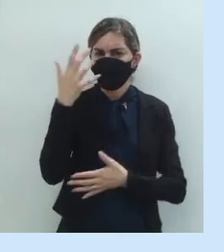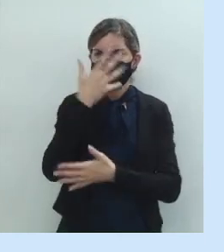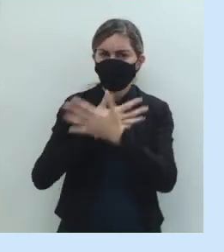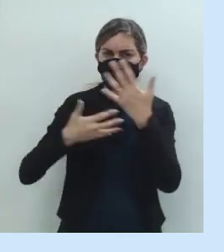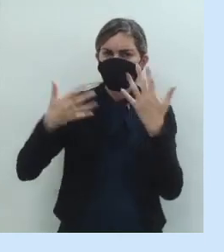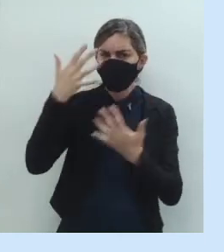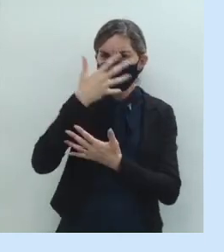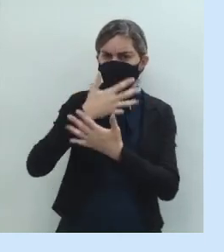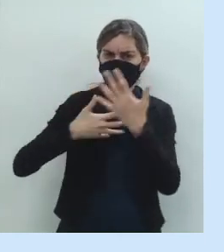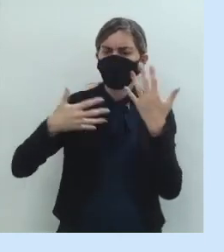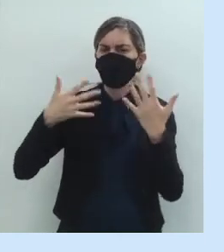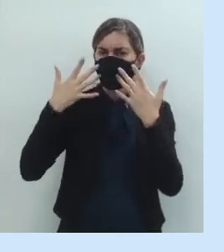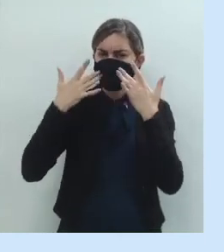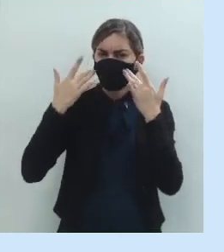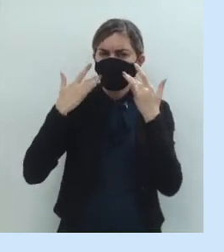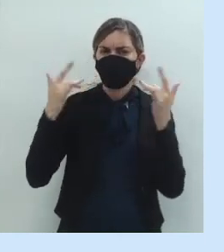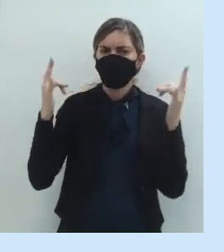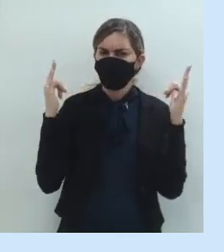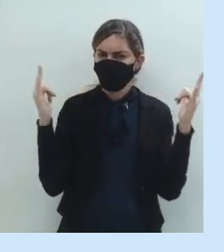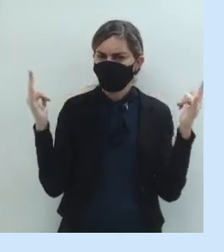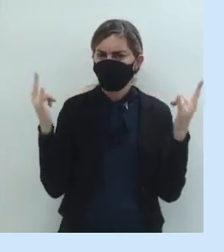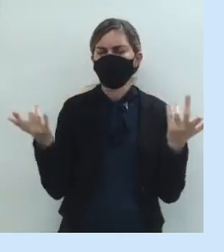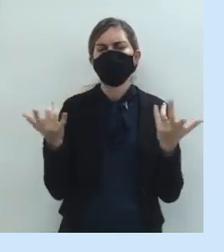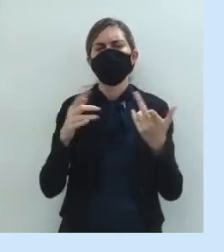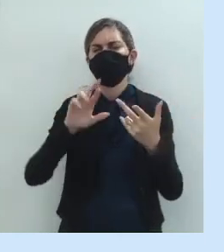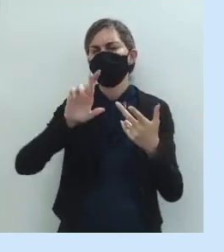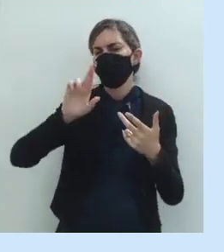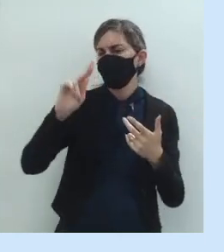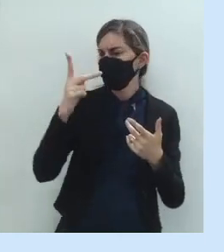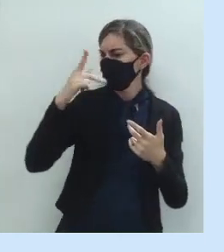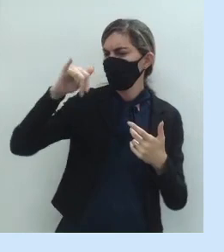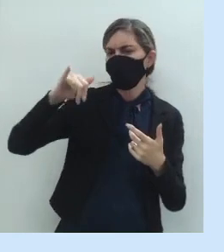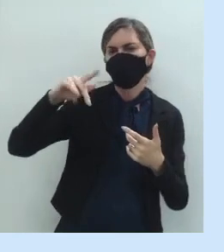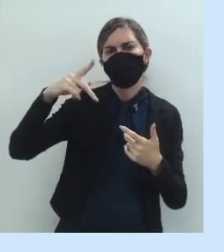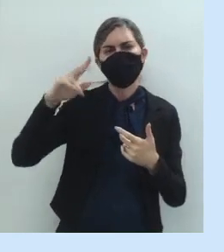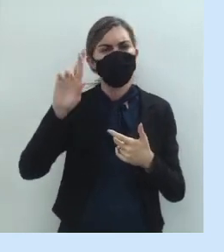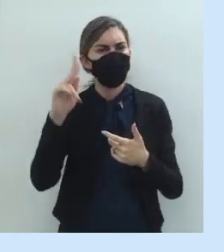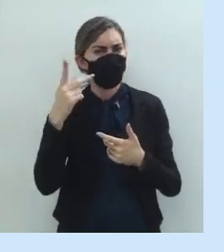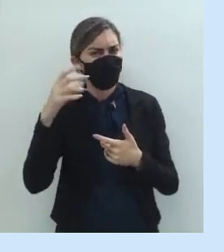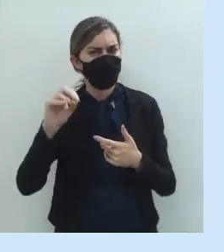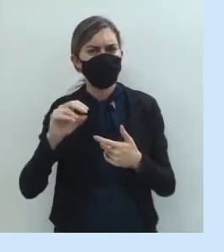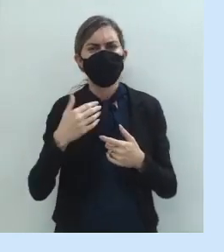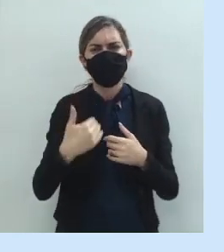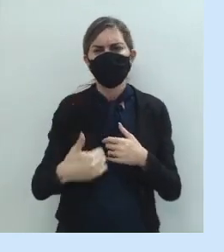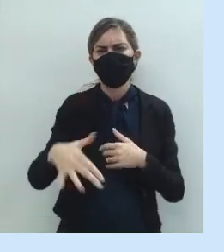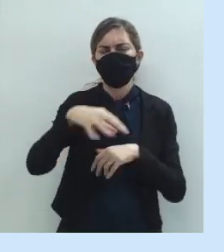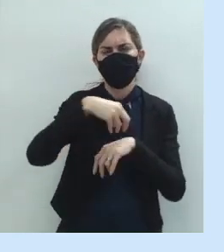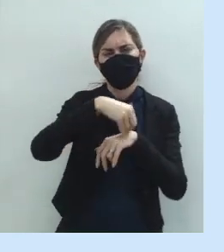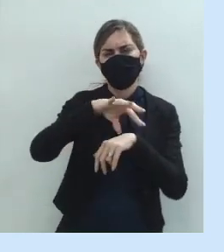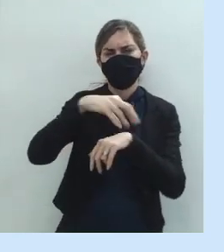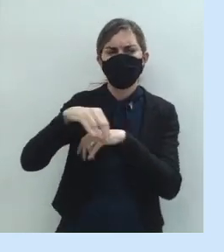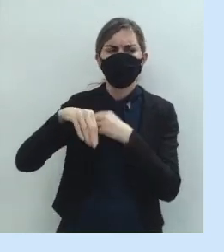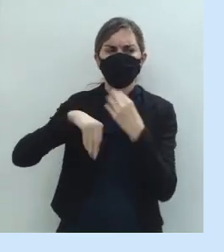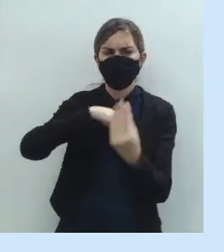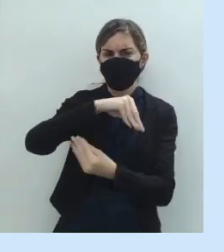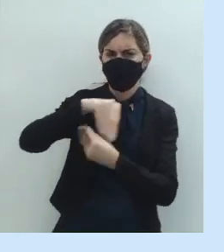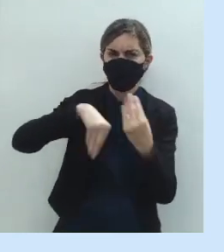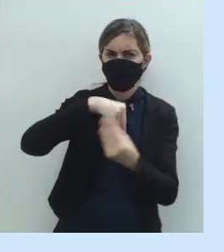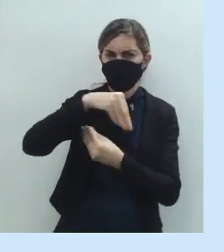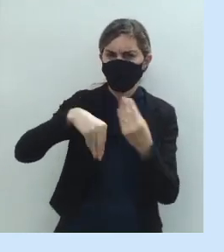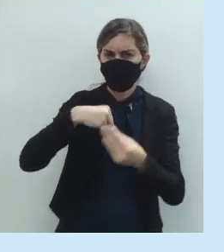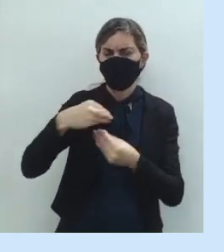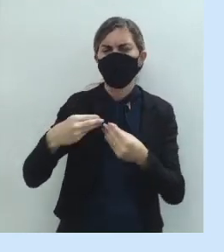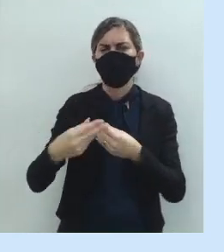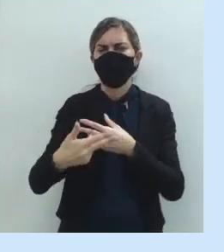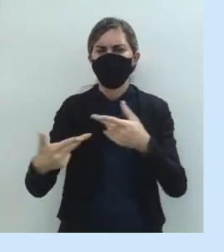cantores da cena do rock and roll, da cena do hip hop, que foram trazendo essa mistura